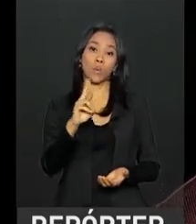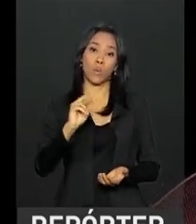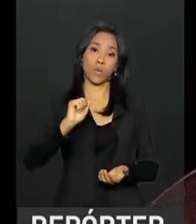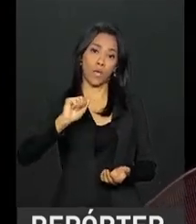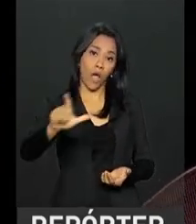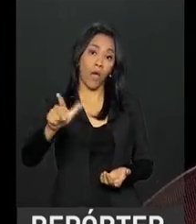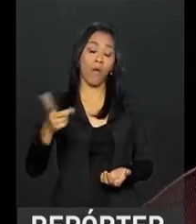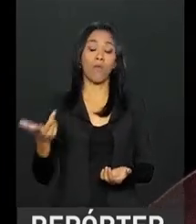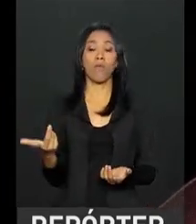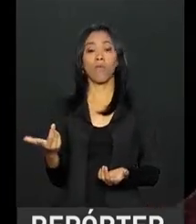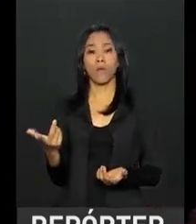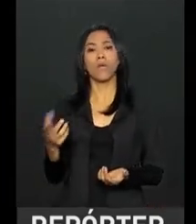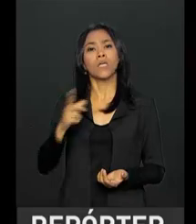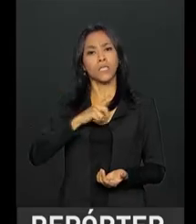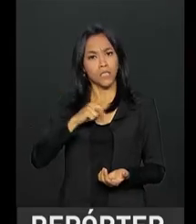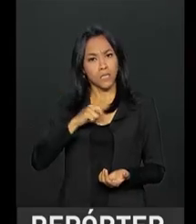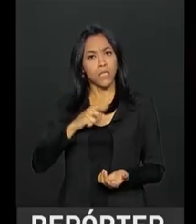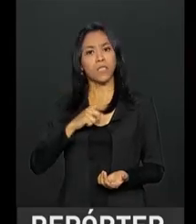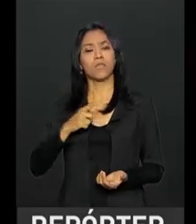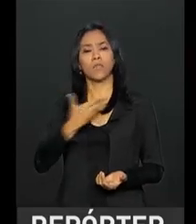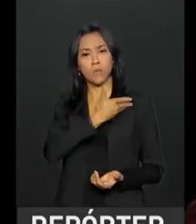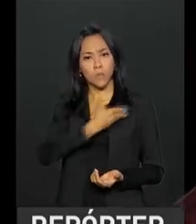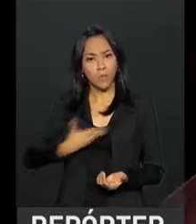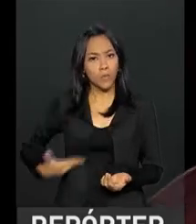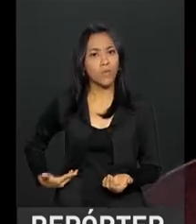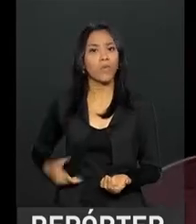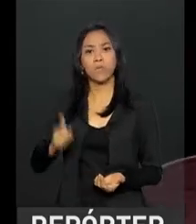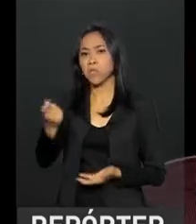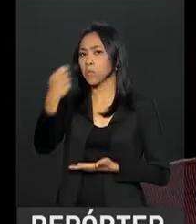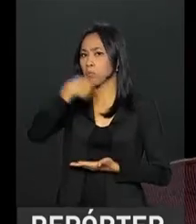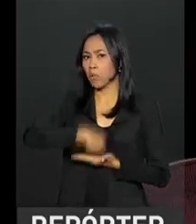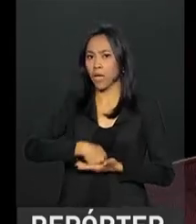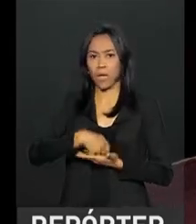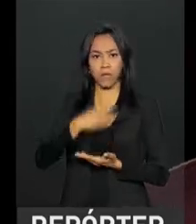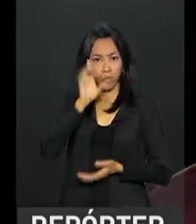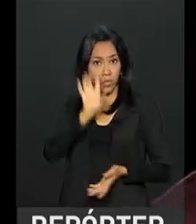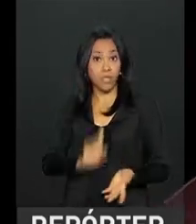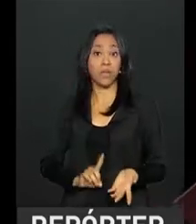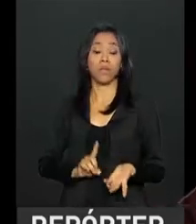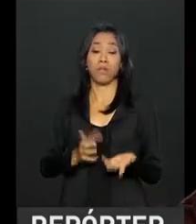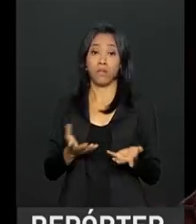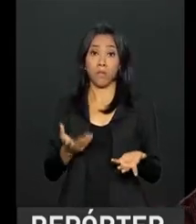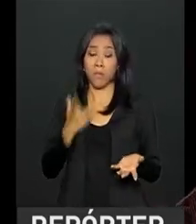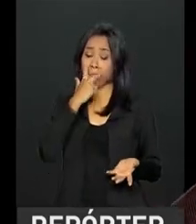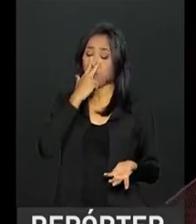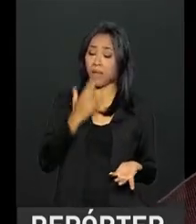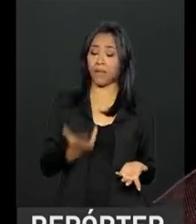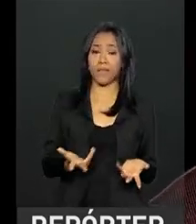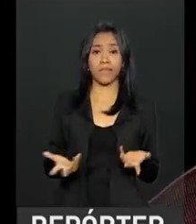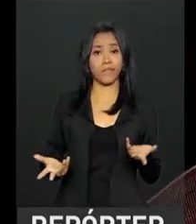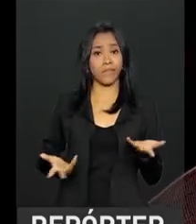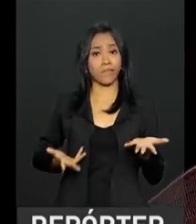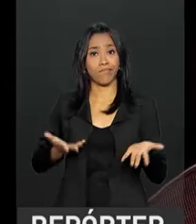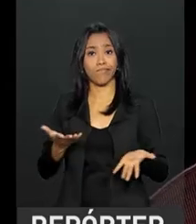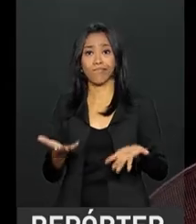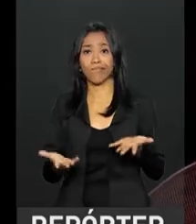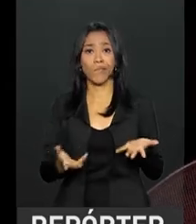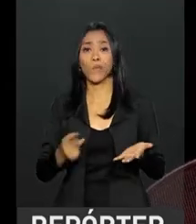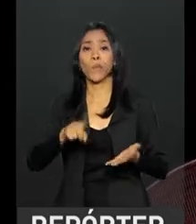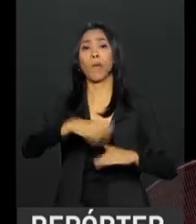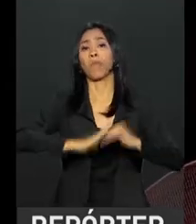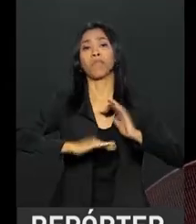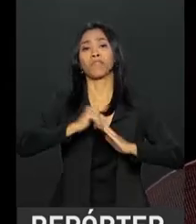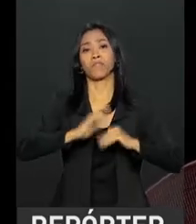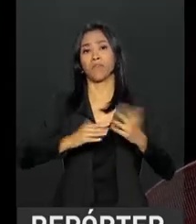alguns pontos até de órgãos governamentais que não pagavam direitos autorais, entendeu? Parece uma coisa, mas que não é, é uma